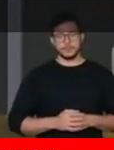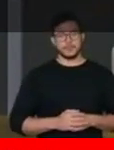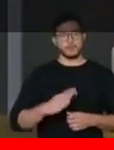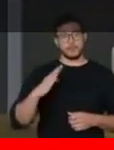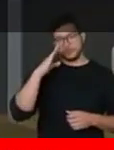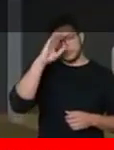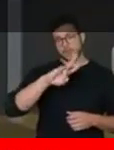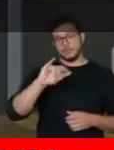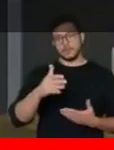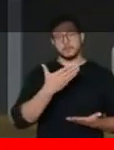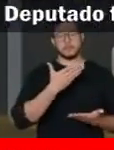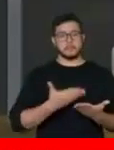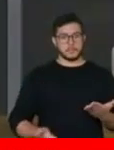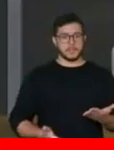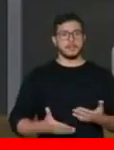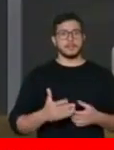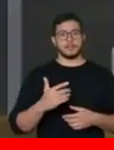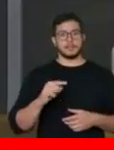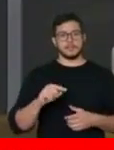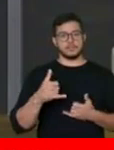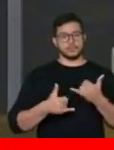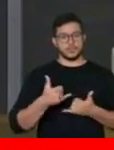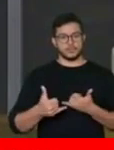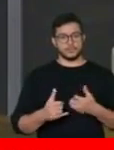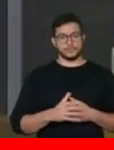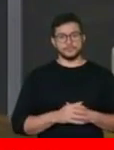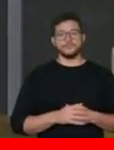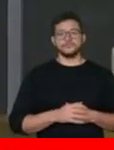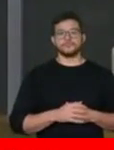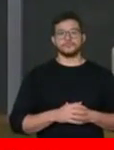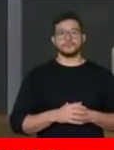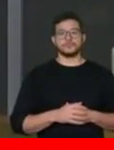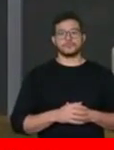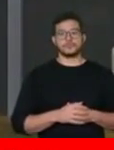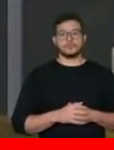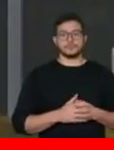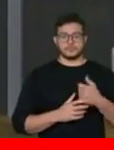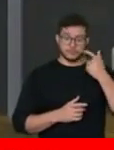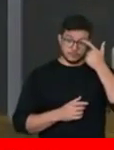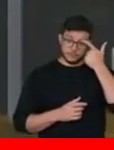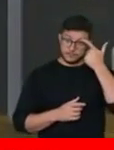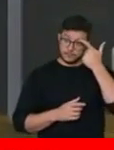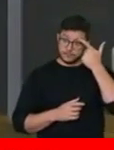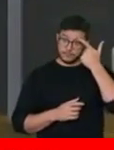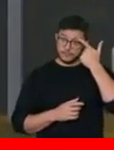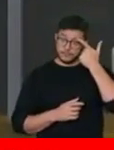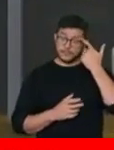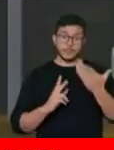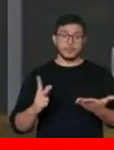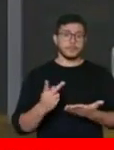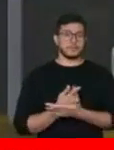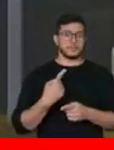do dominó da Latinoamérica. E por que que isso está acontecendo em todo o território latino-americano? É porque